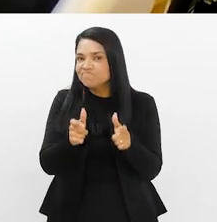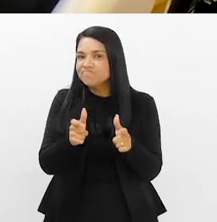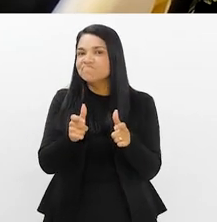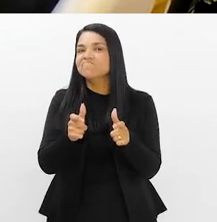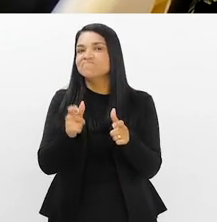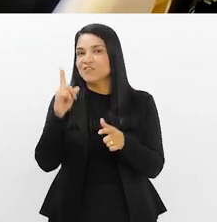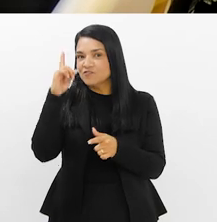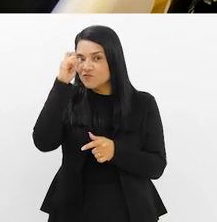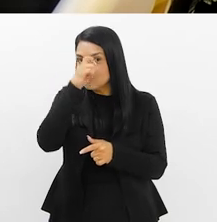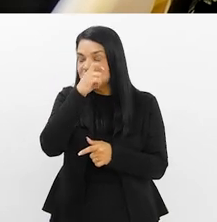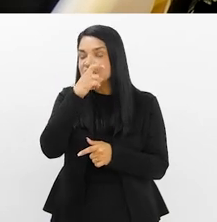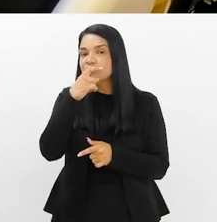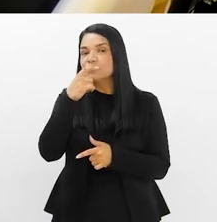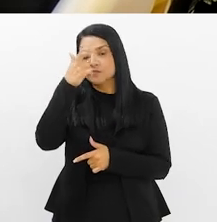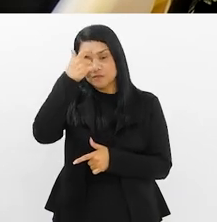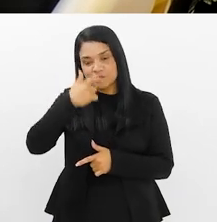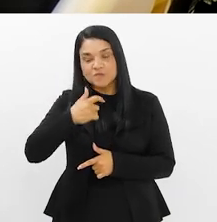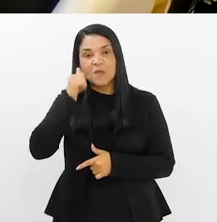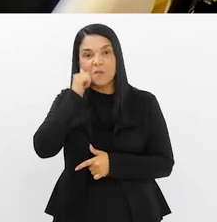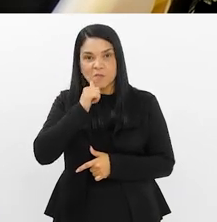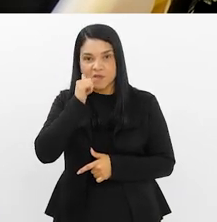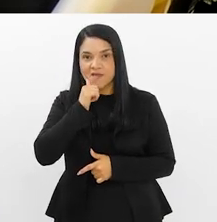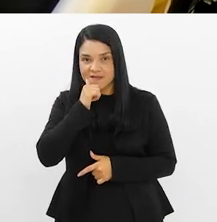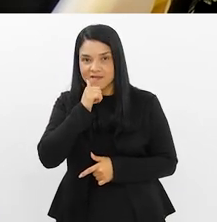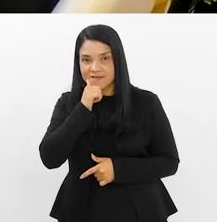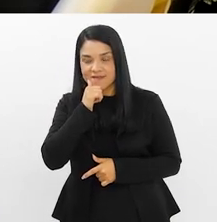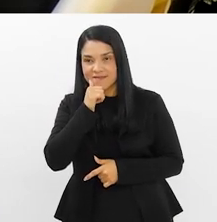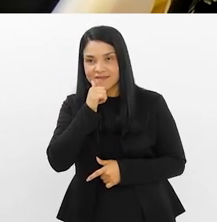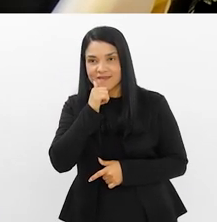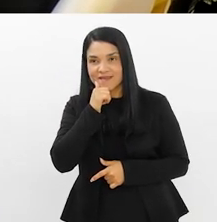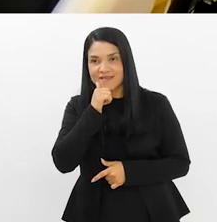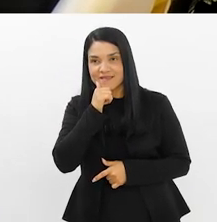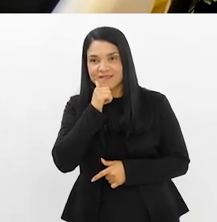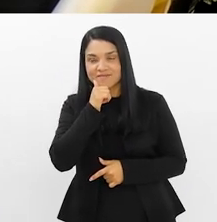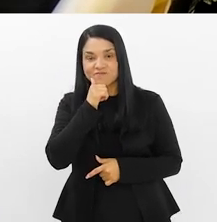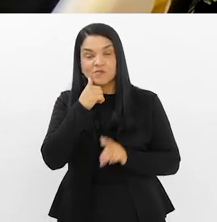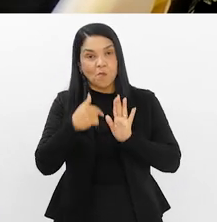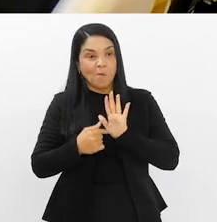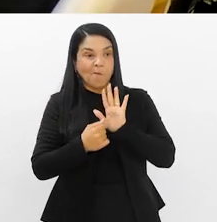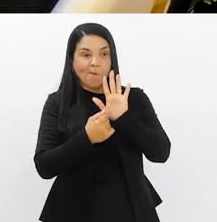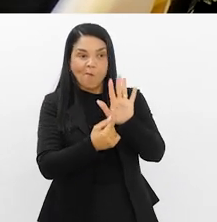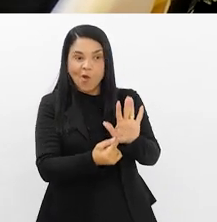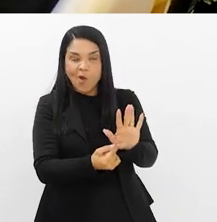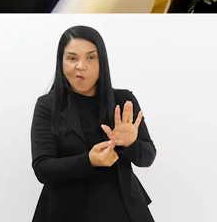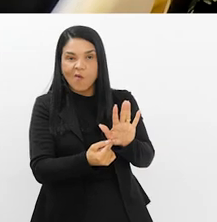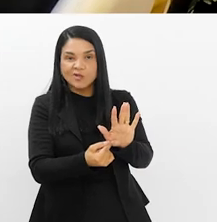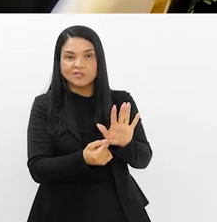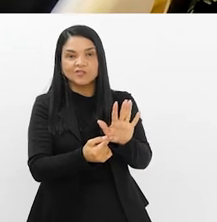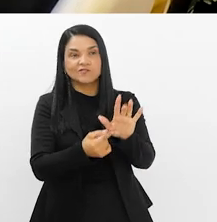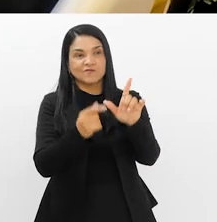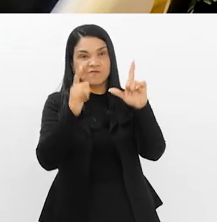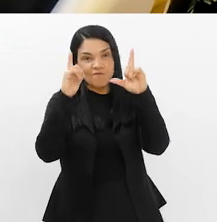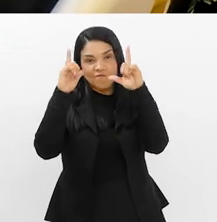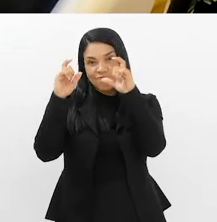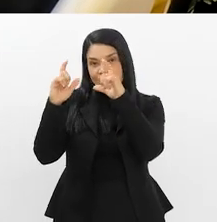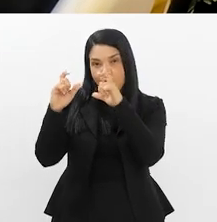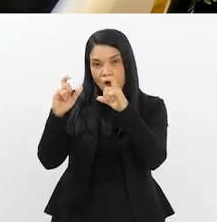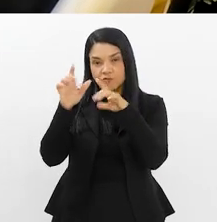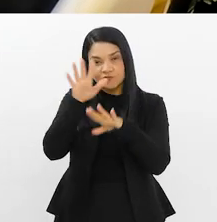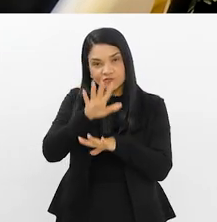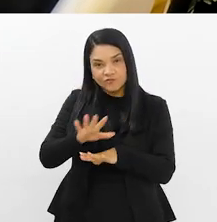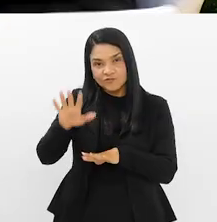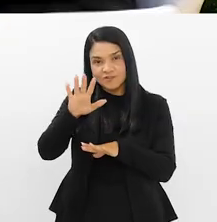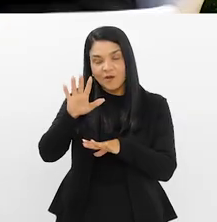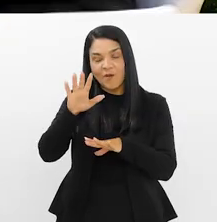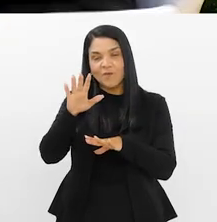um local difícil para a mulher. E as libertador. As pessoas idealizam, né? Porque só é mostrado, só aparecem nas fotos, de uma